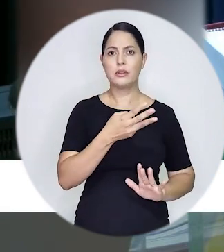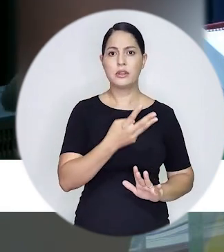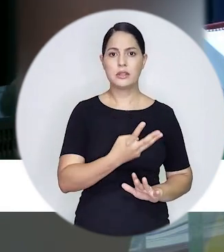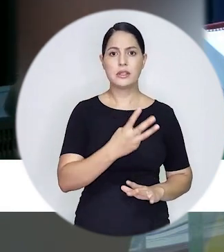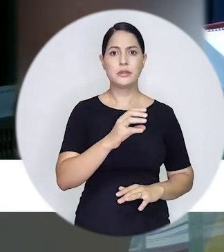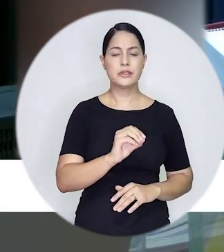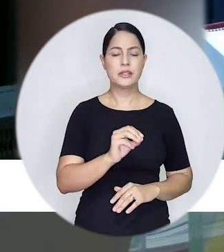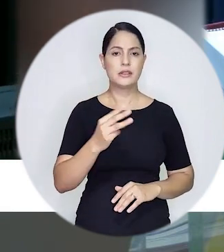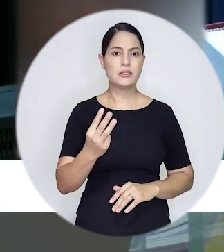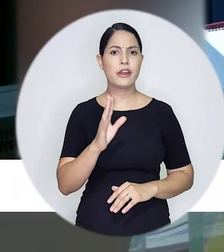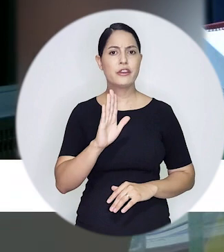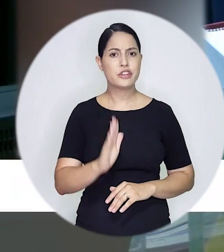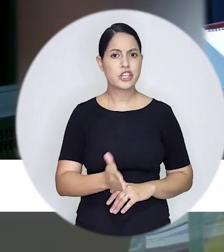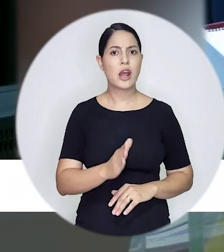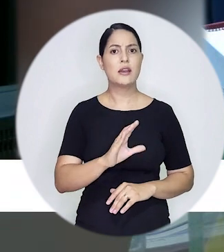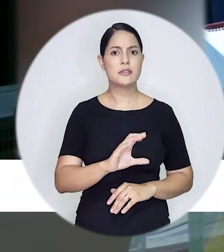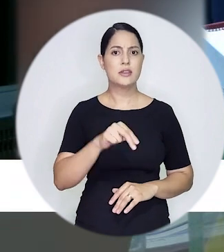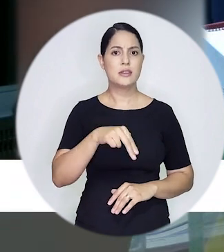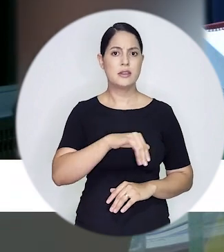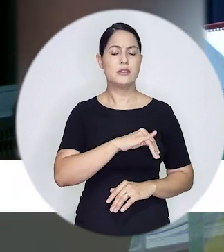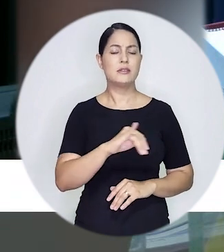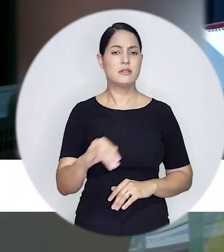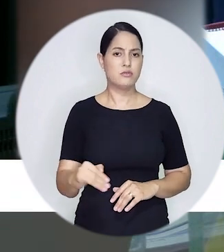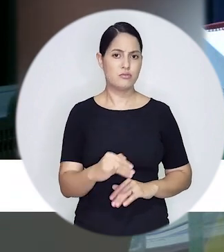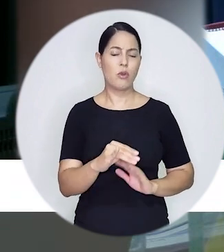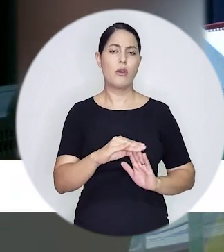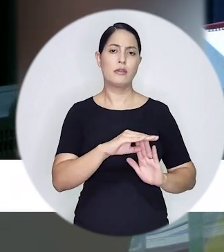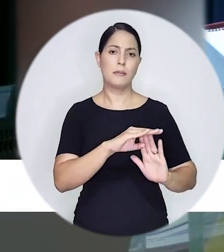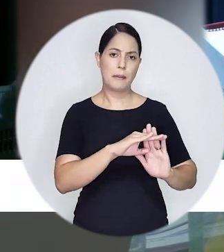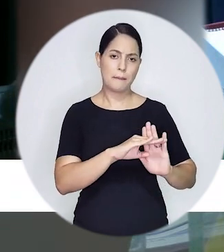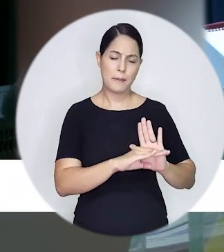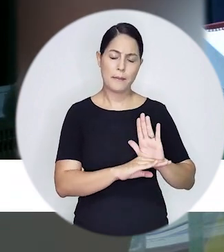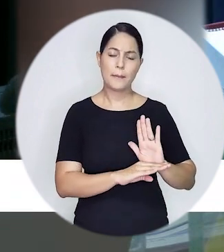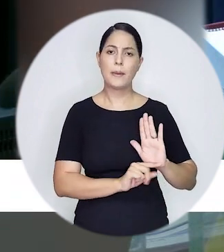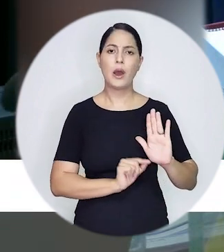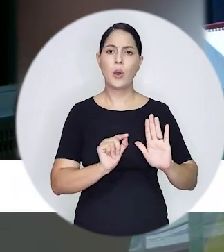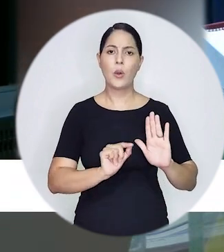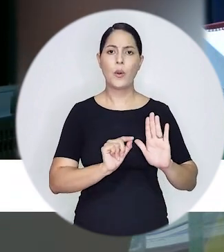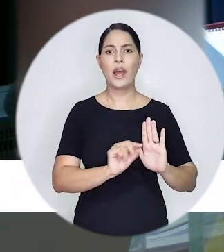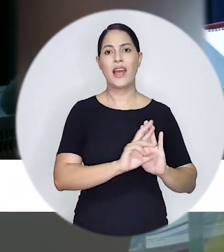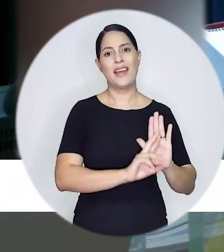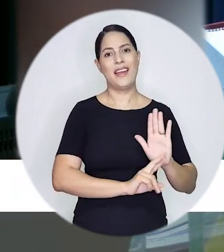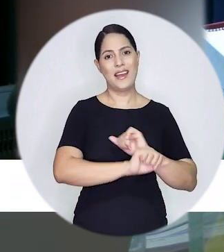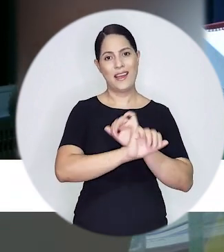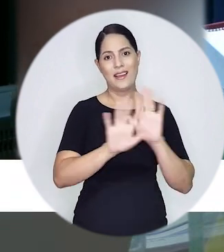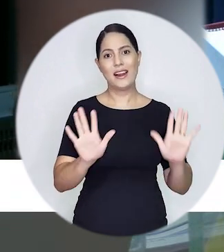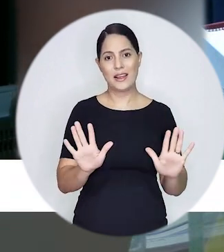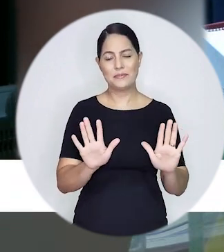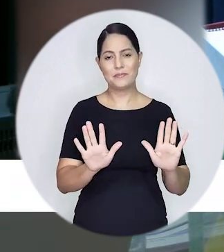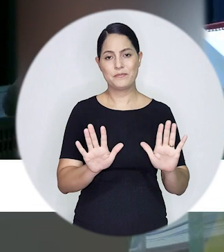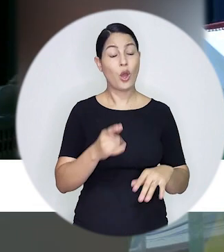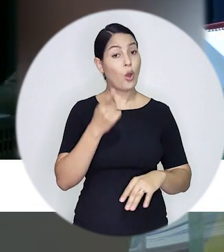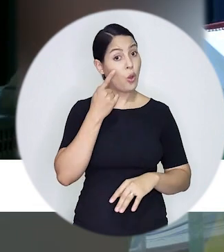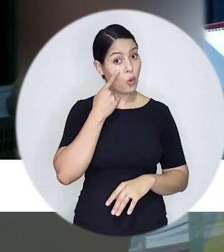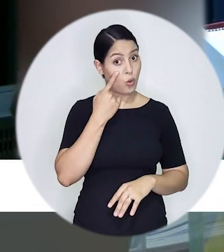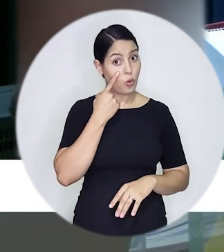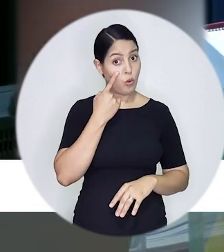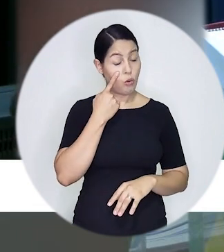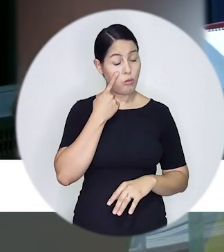303, para, como já existe no Conselho da Justiça Federal, estabelecer essa regra clara de que,